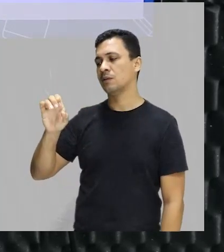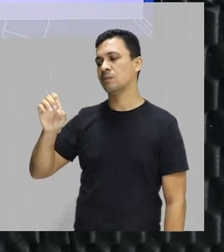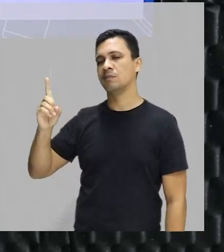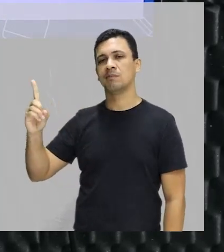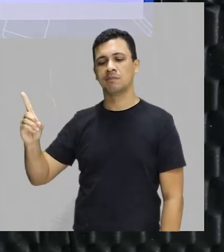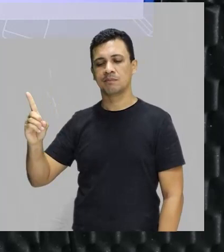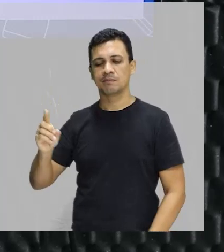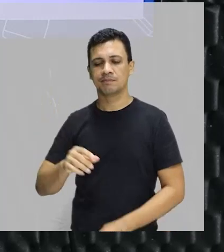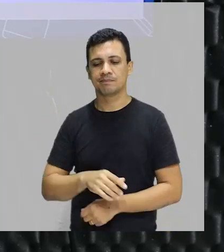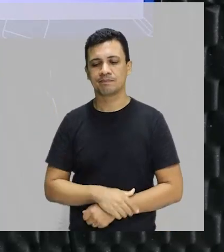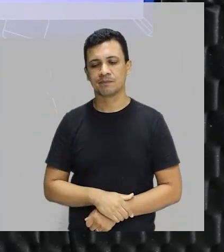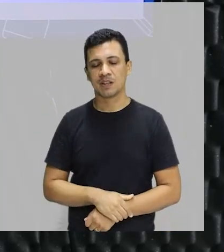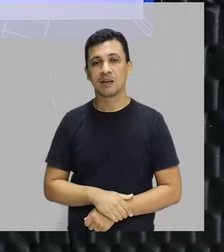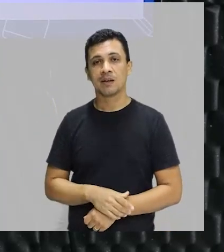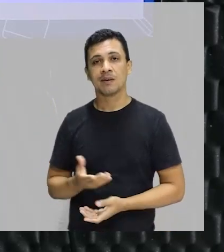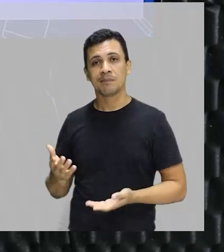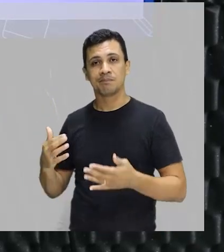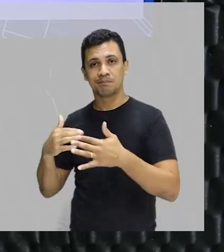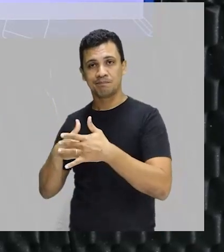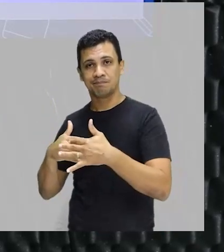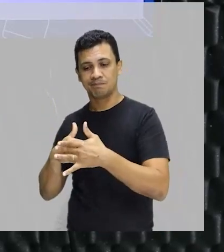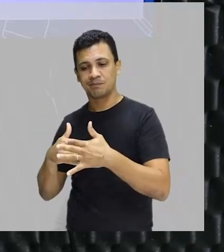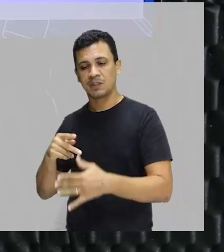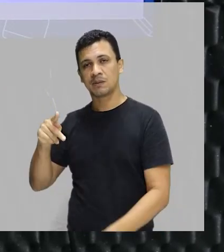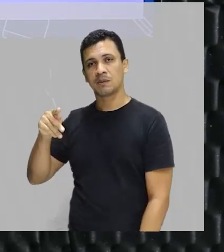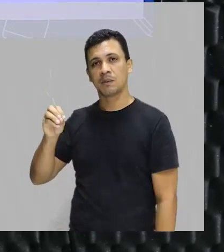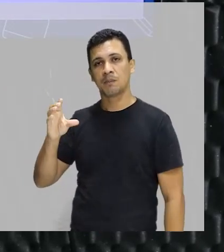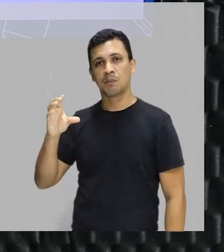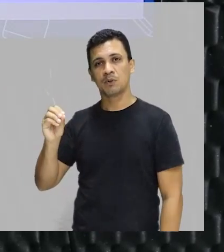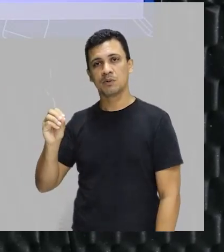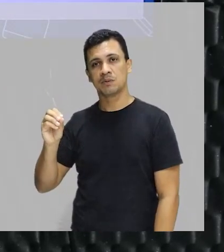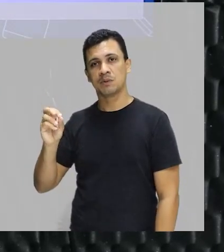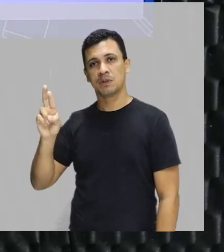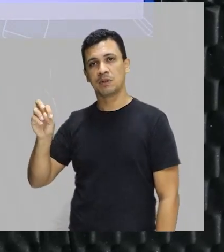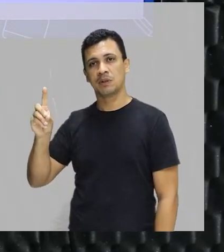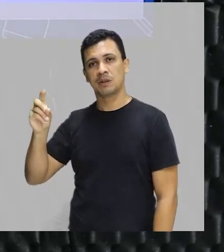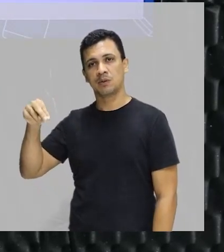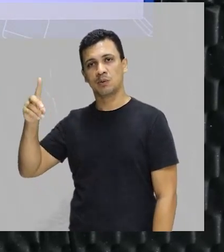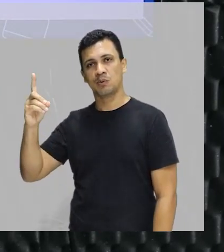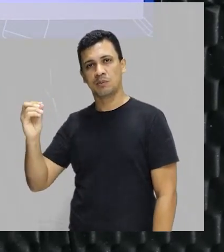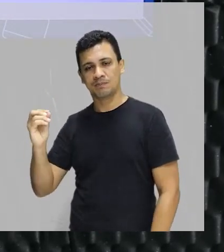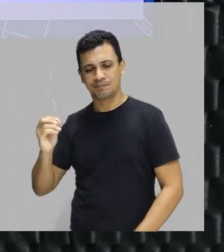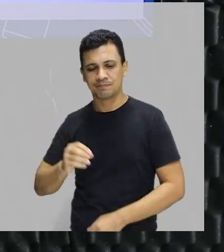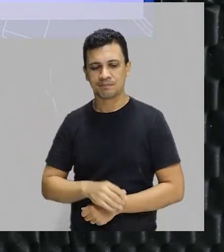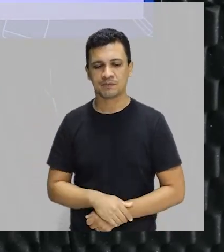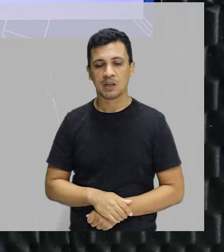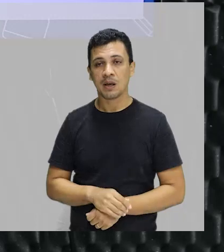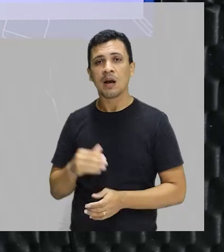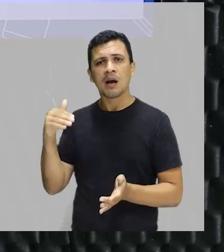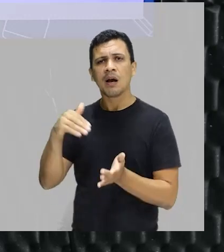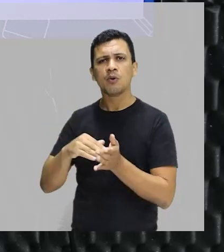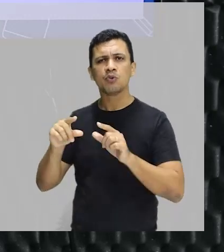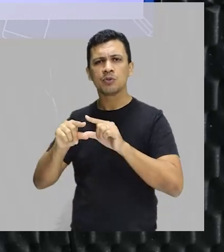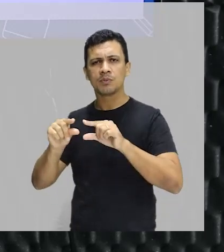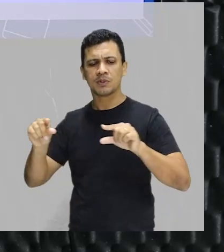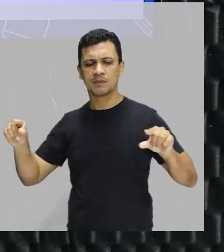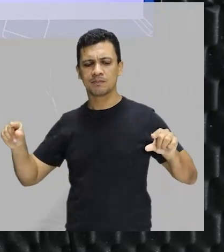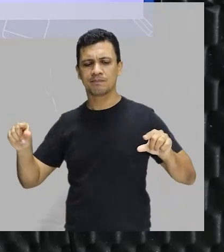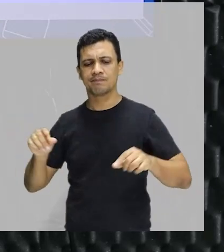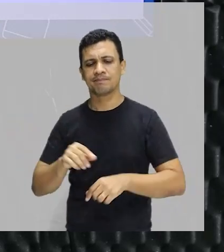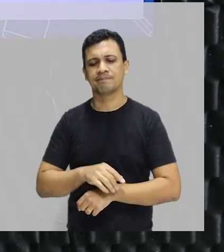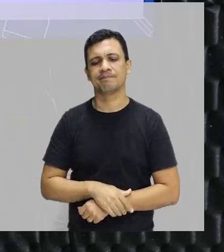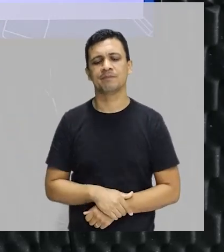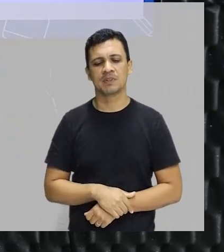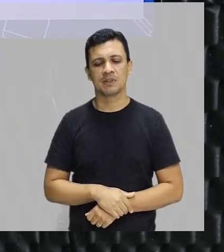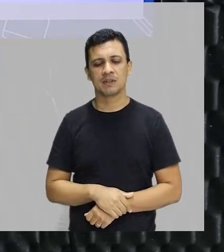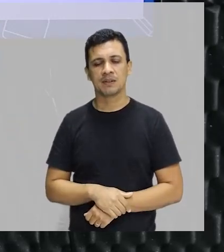Poço Redondo, Sergipe, nomes próprios. A última frase, a penúltima. She was married to Lampião. Married,